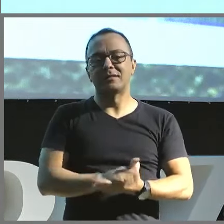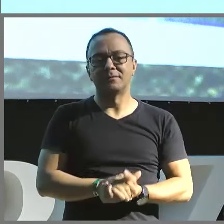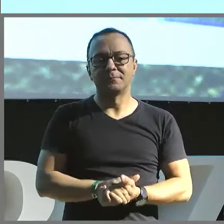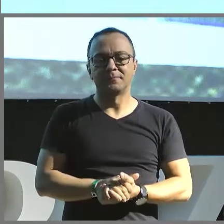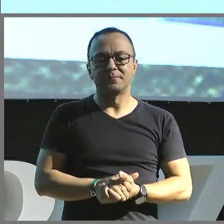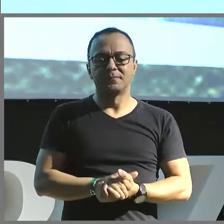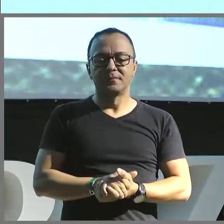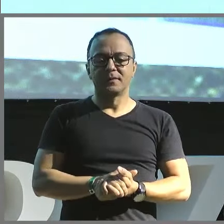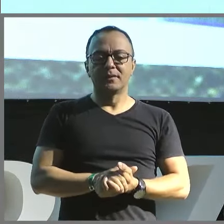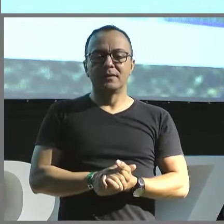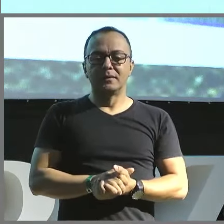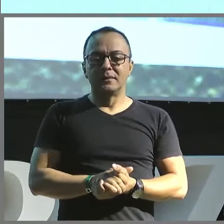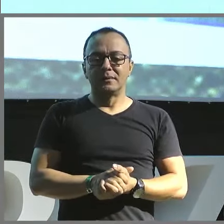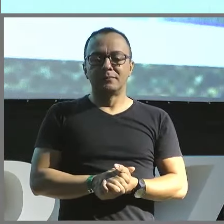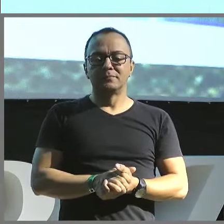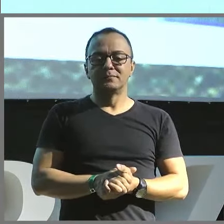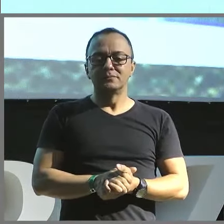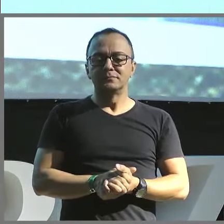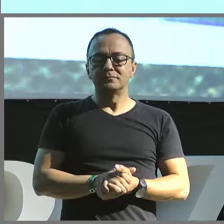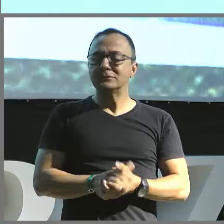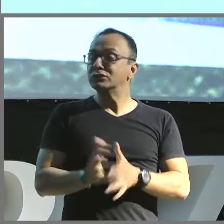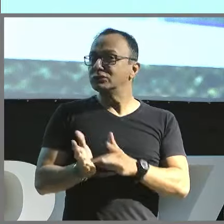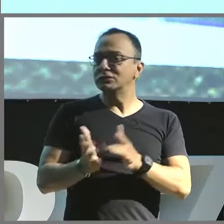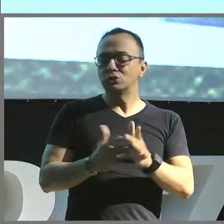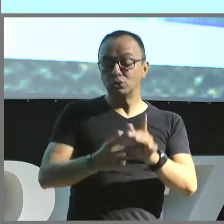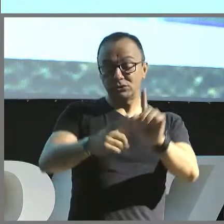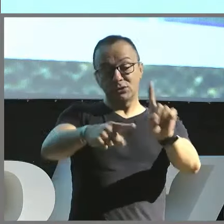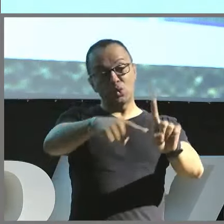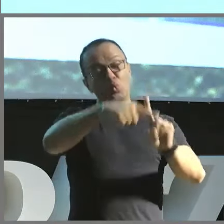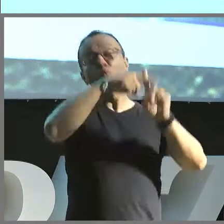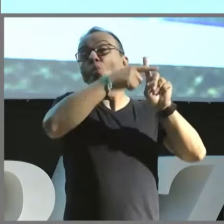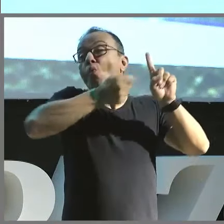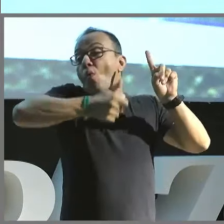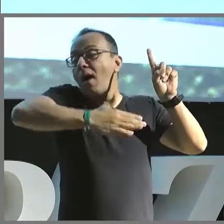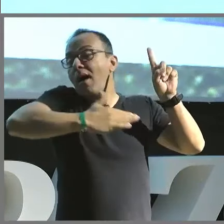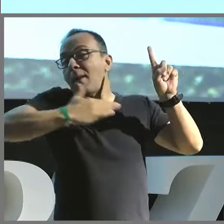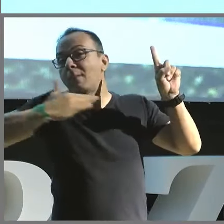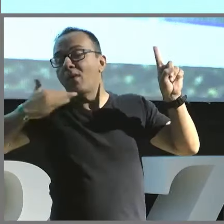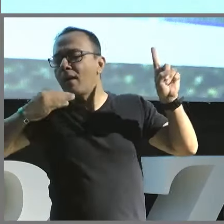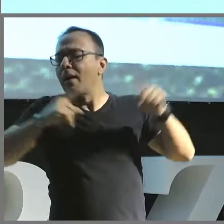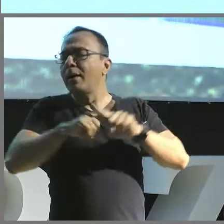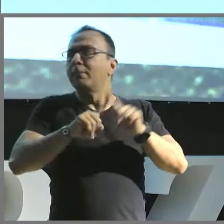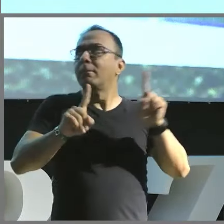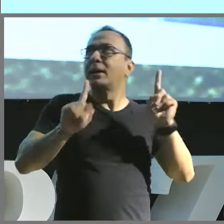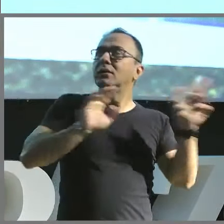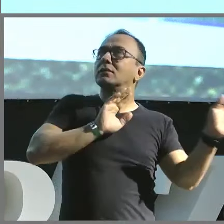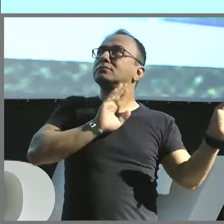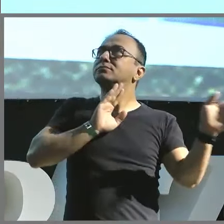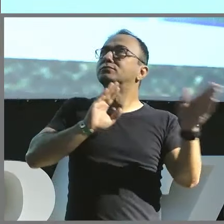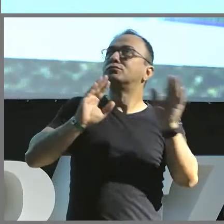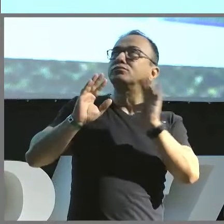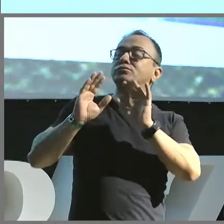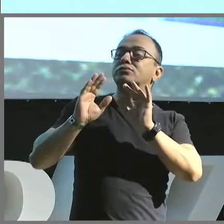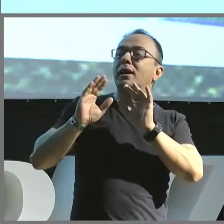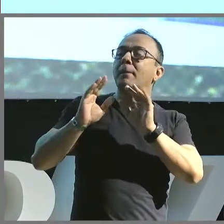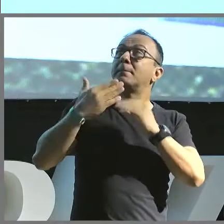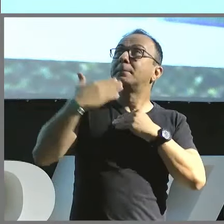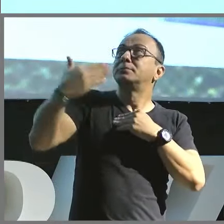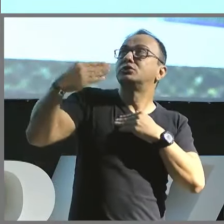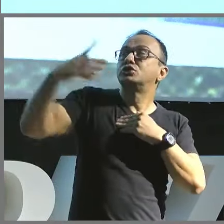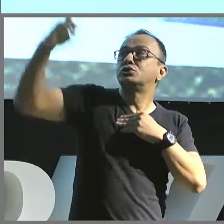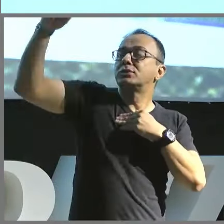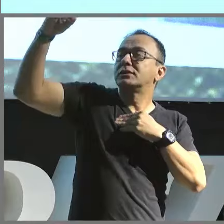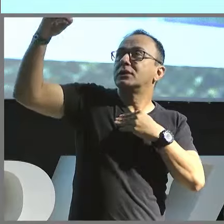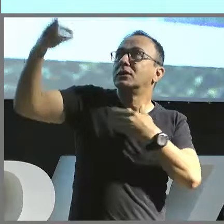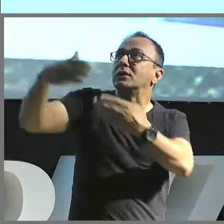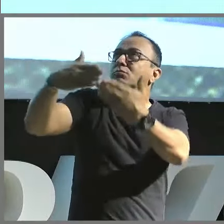sendo executado, depois de ter sido mortificado com os açoites, com a coroa de espinho, depois